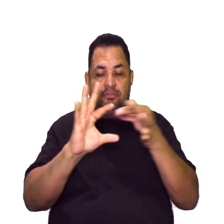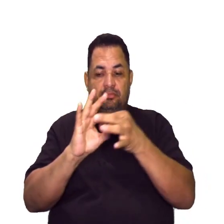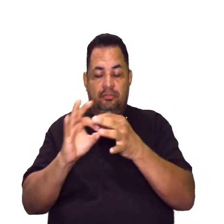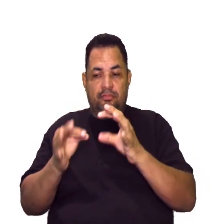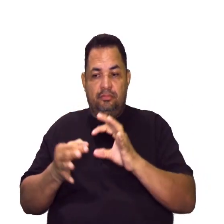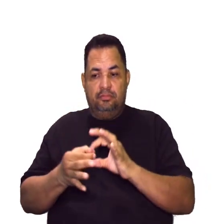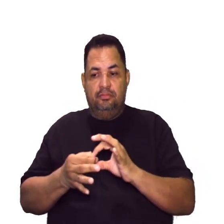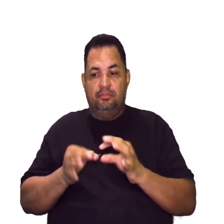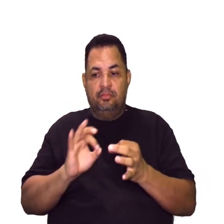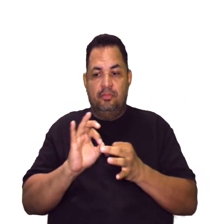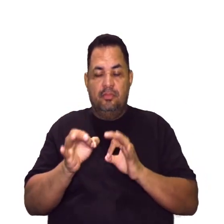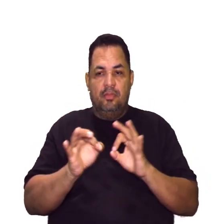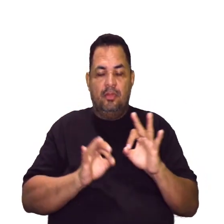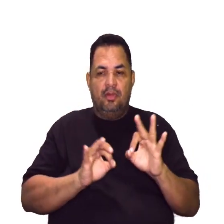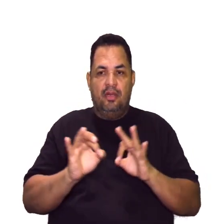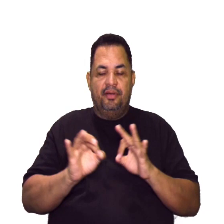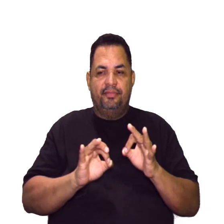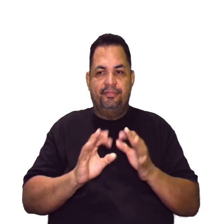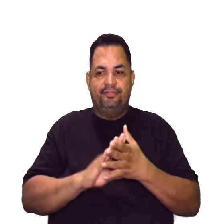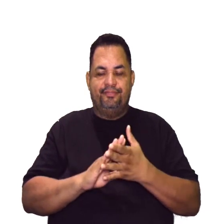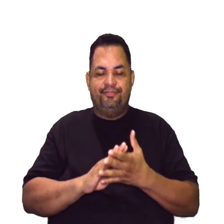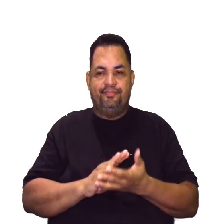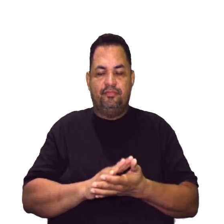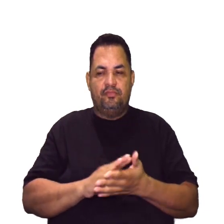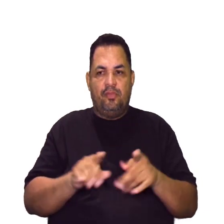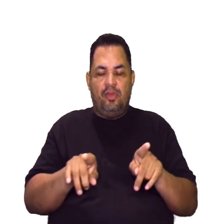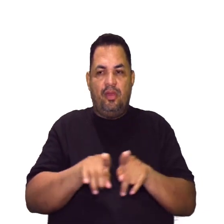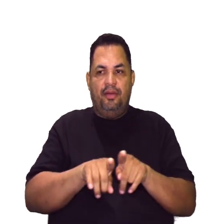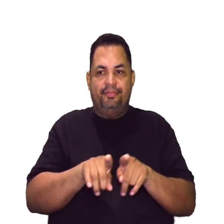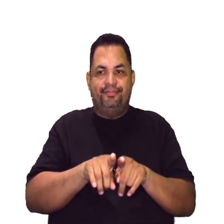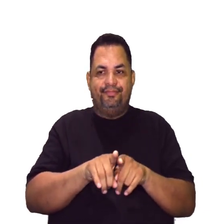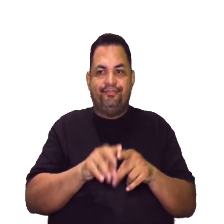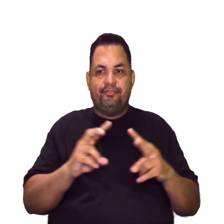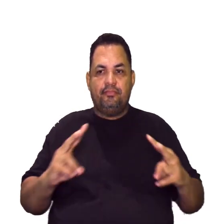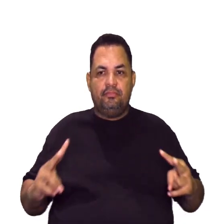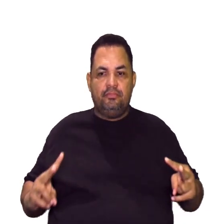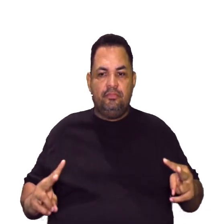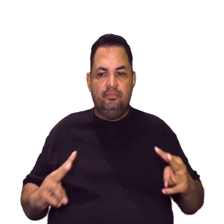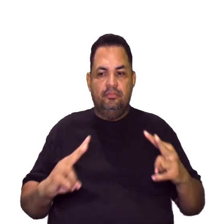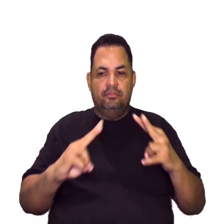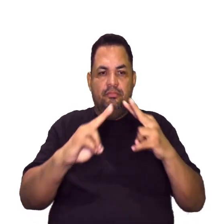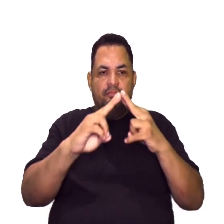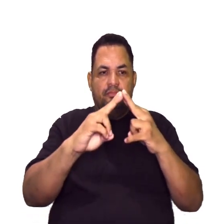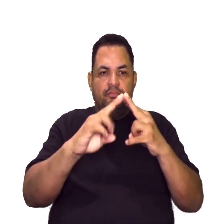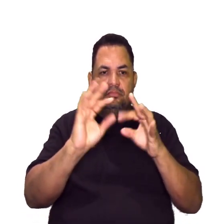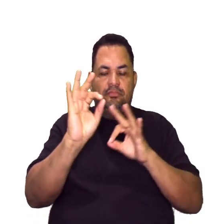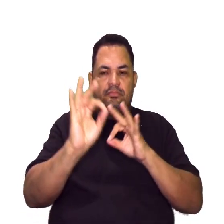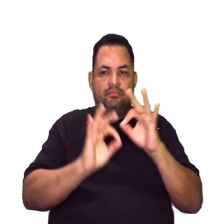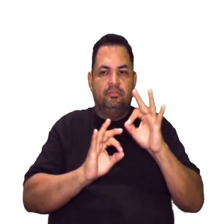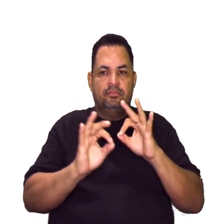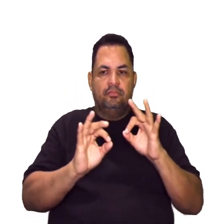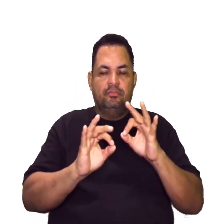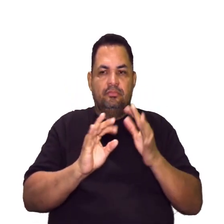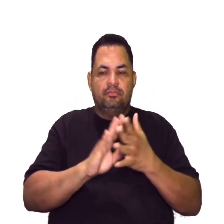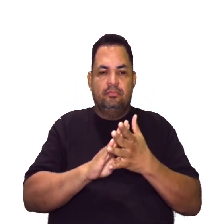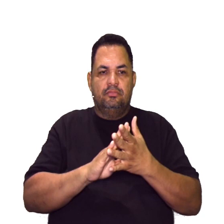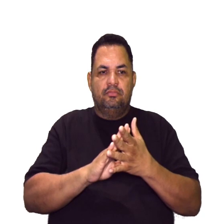ligados a um elemento central. Assim sendo, a pirâmide trigonal ou pirâmide